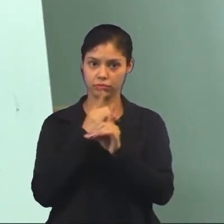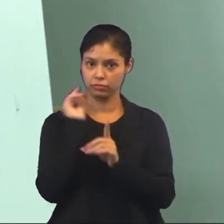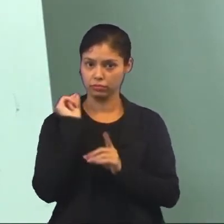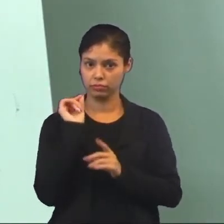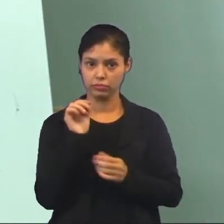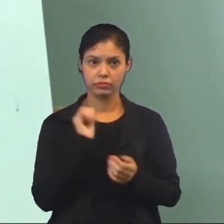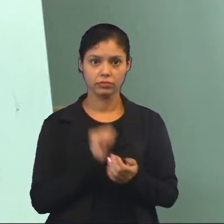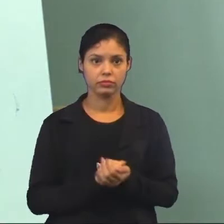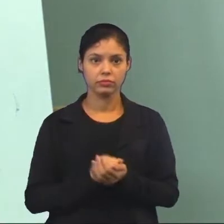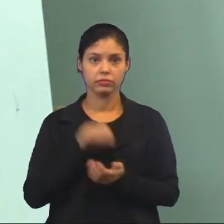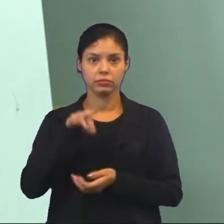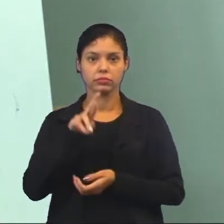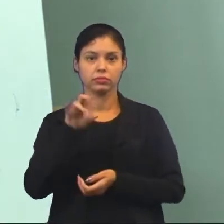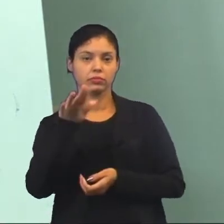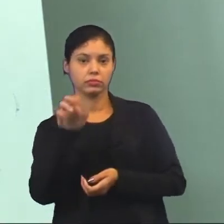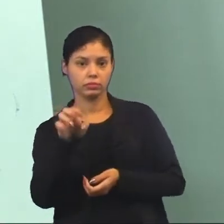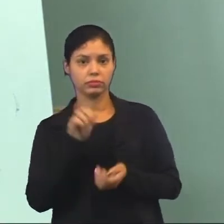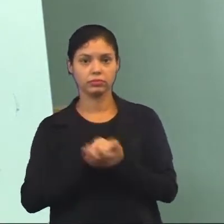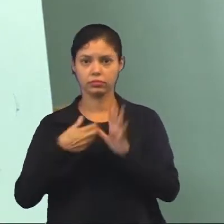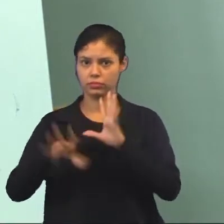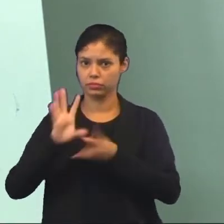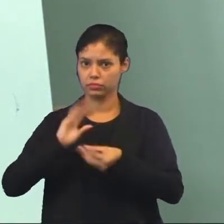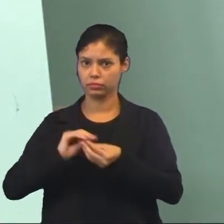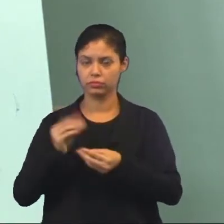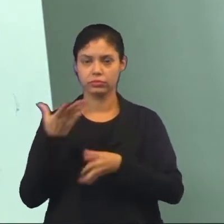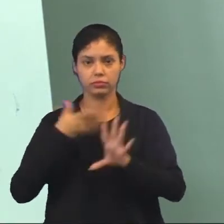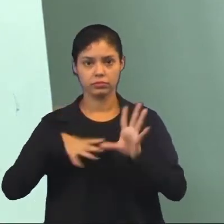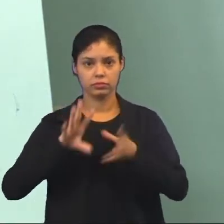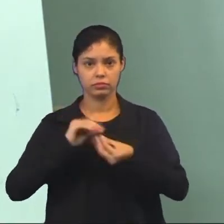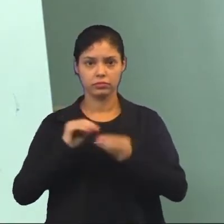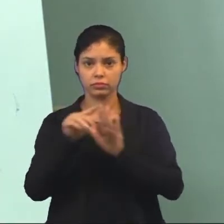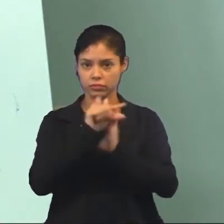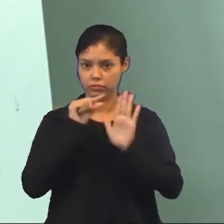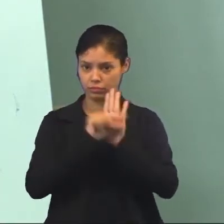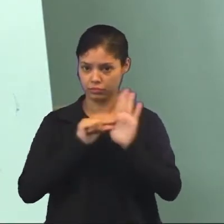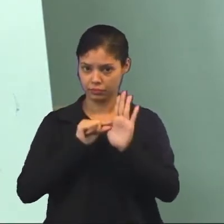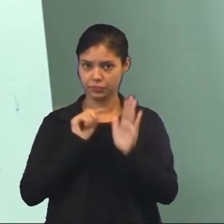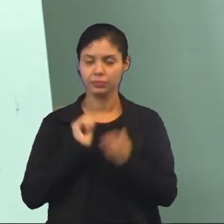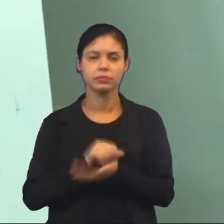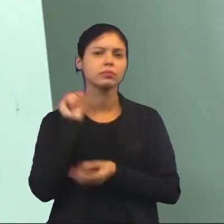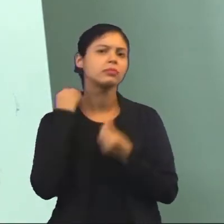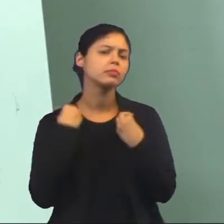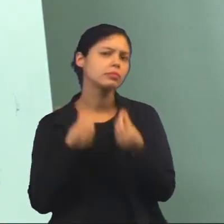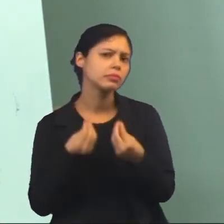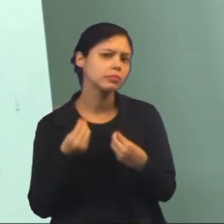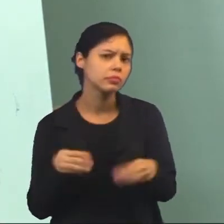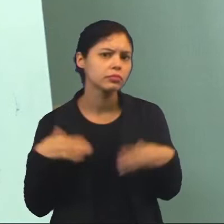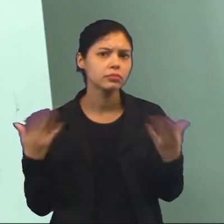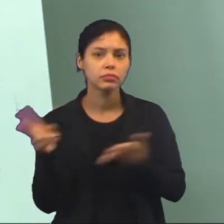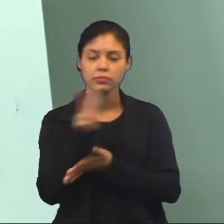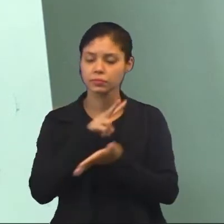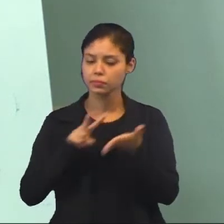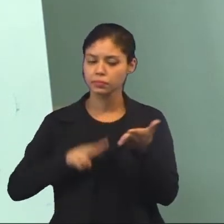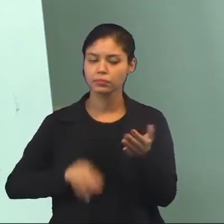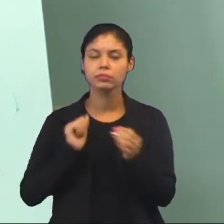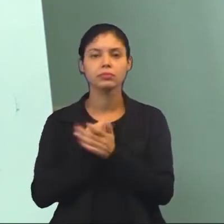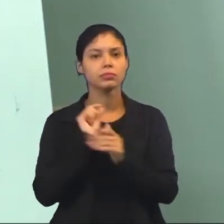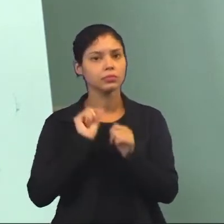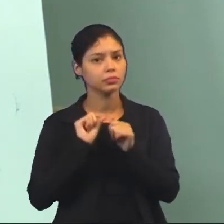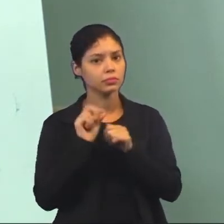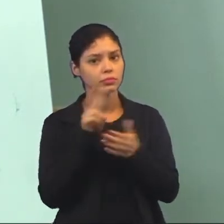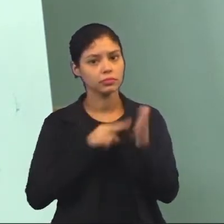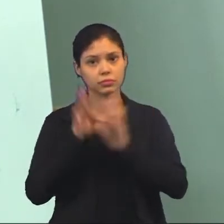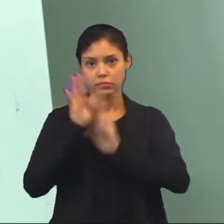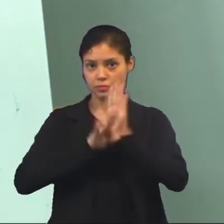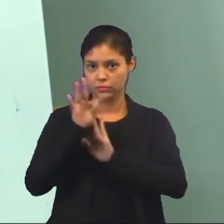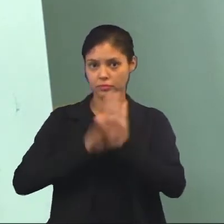quê? A manchete, é o que resume a notícia em linhas. Ela serve para quê? Para atrair o leitor para fazer a leitura